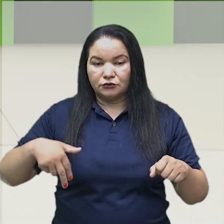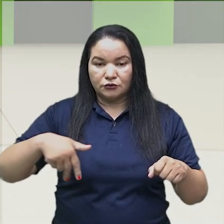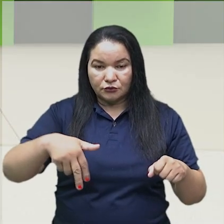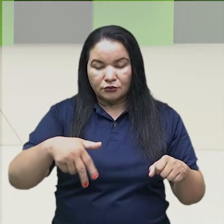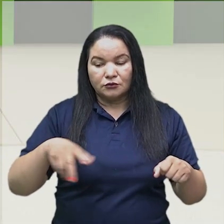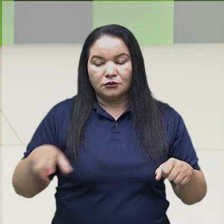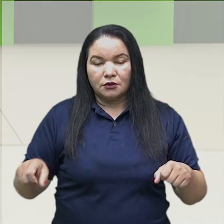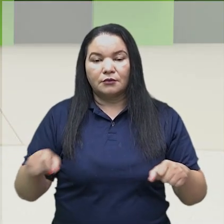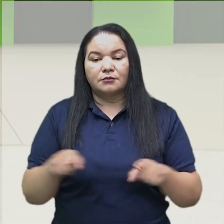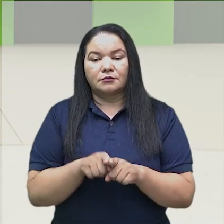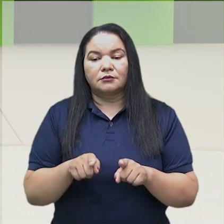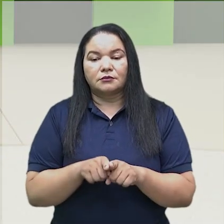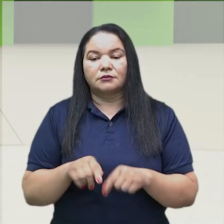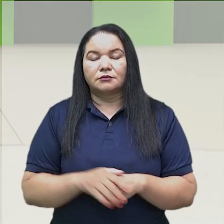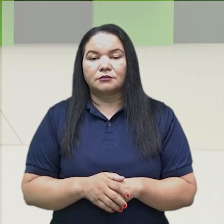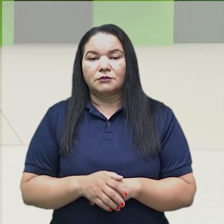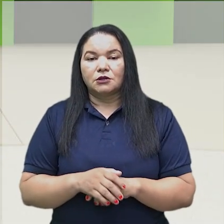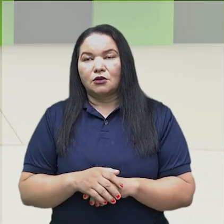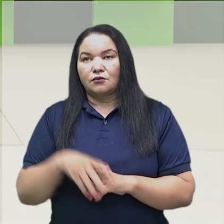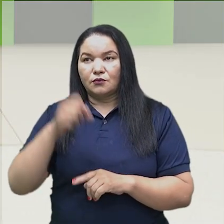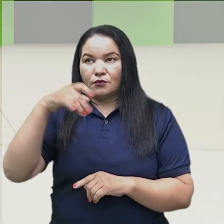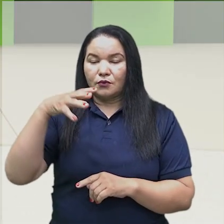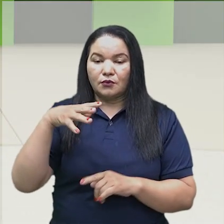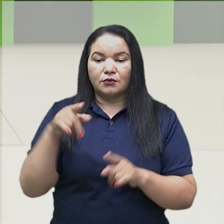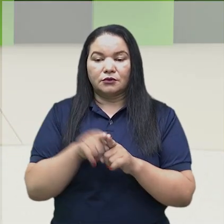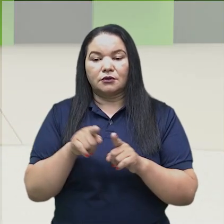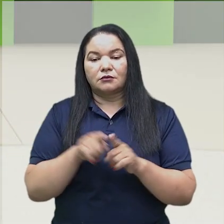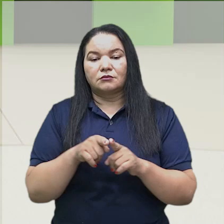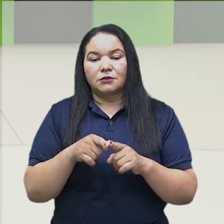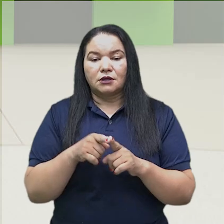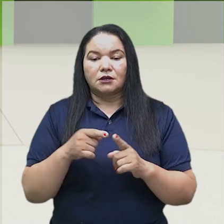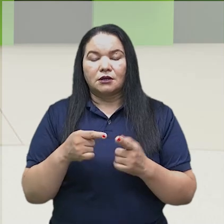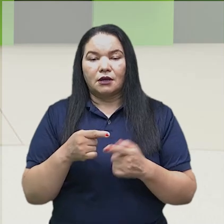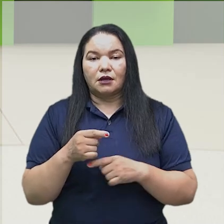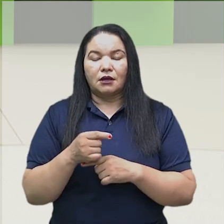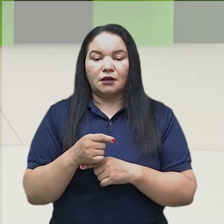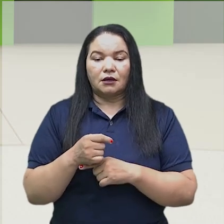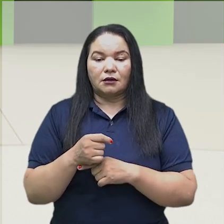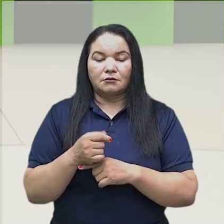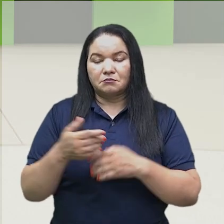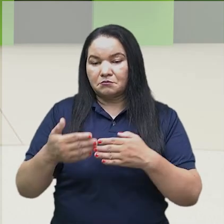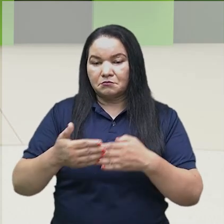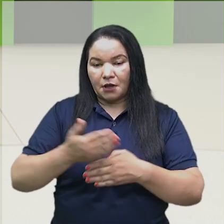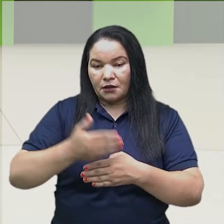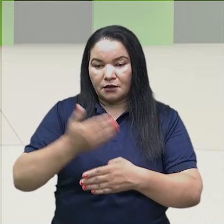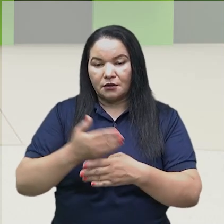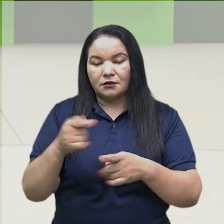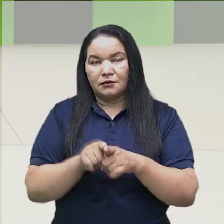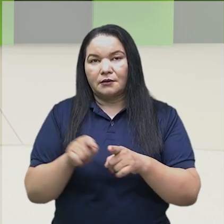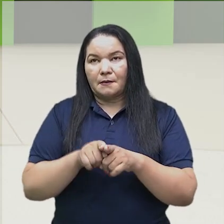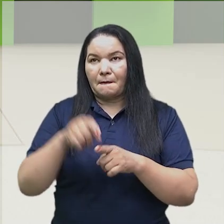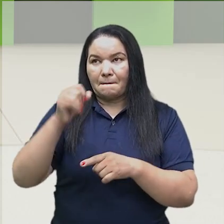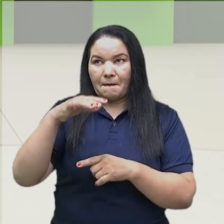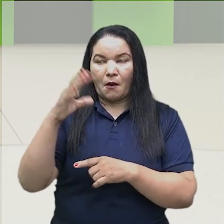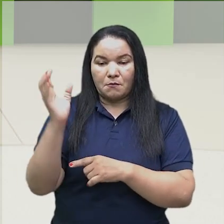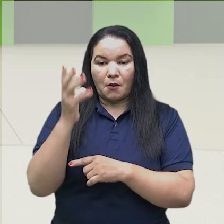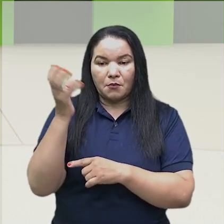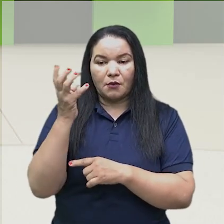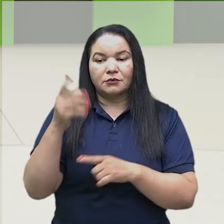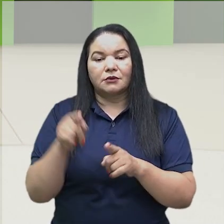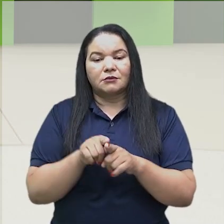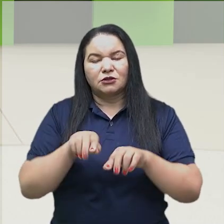né? Sinalização de segurança, guarda-corpos, barreiras físicas, sistemas de alarme, todos